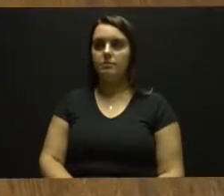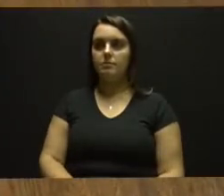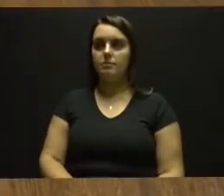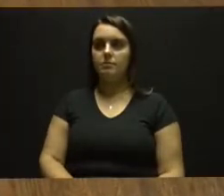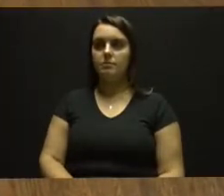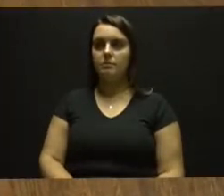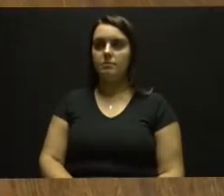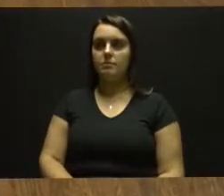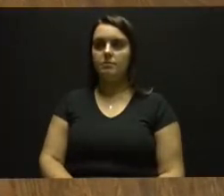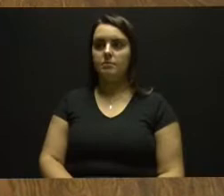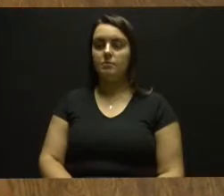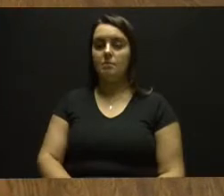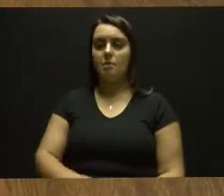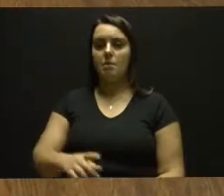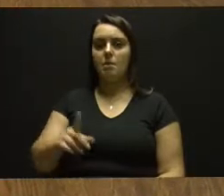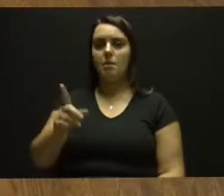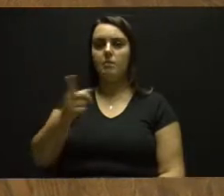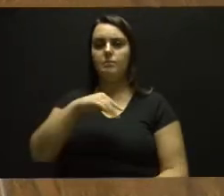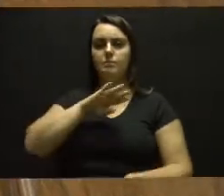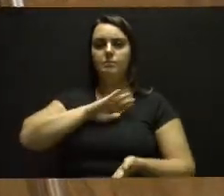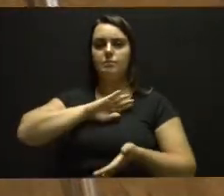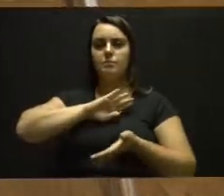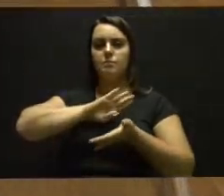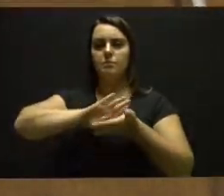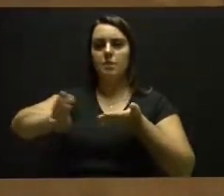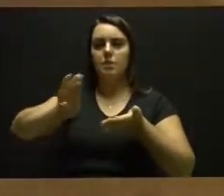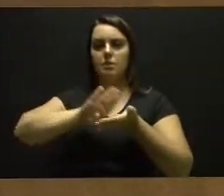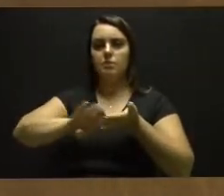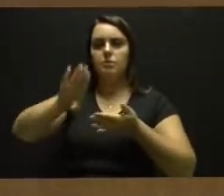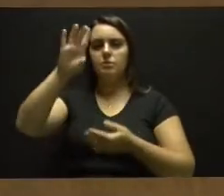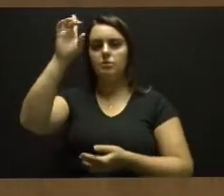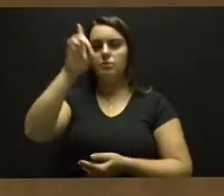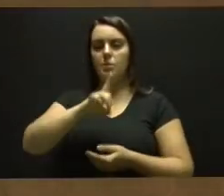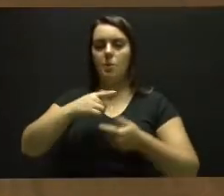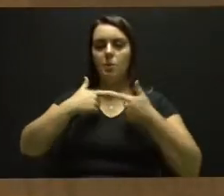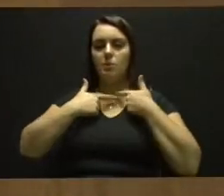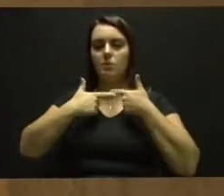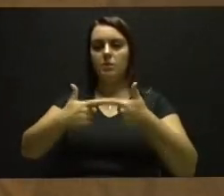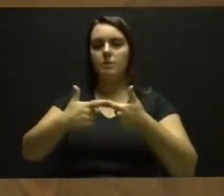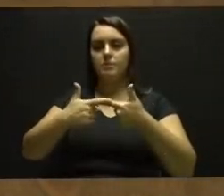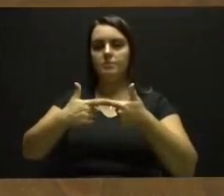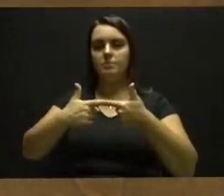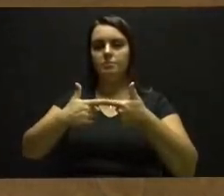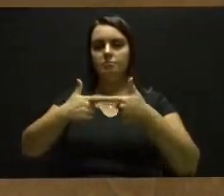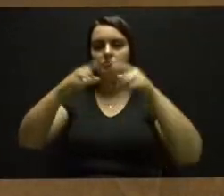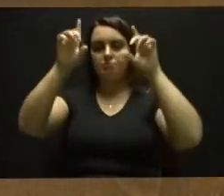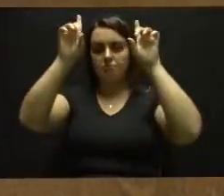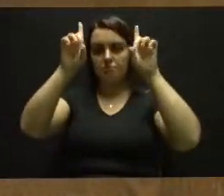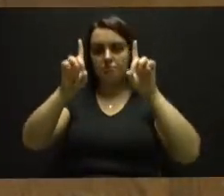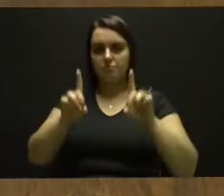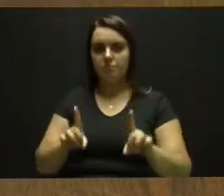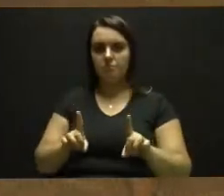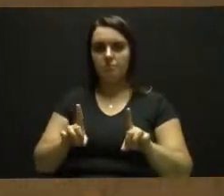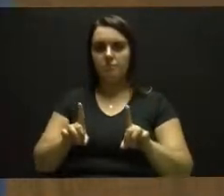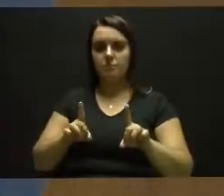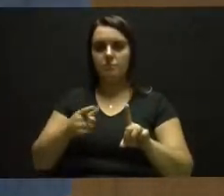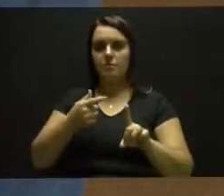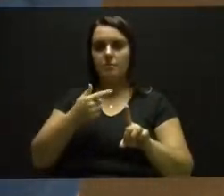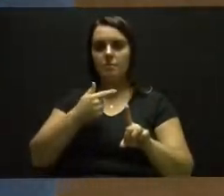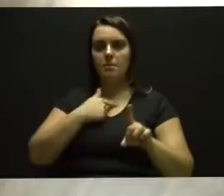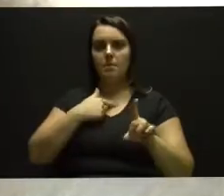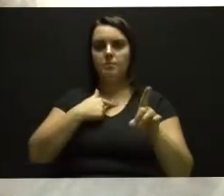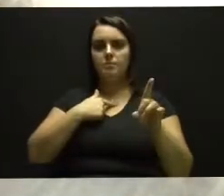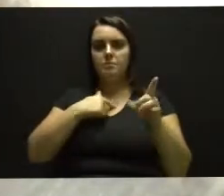não me tira o direito do lutar pela dignidade do meu sangue